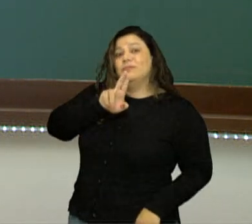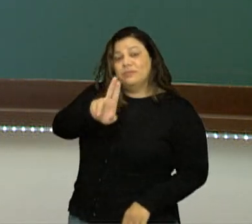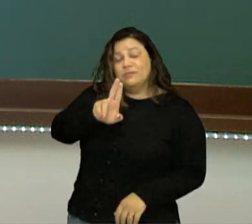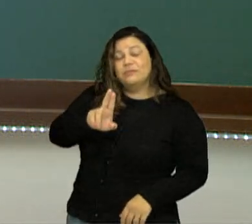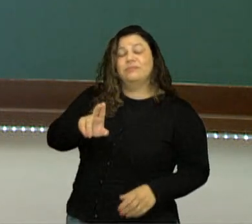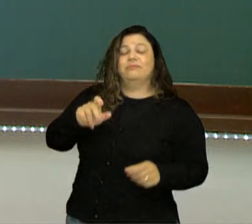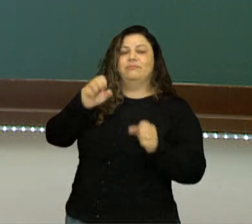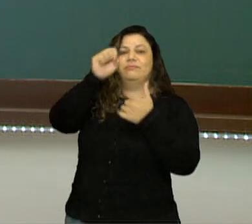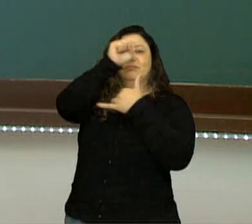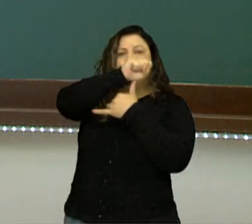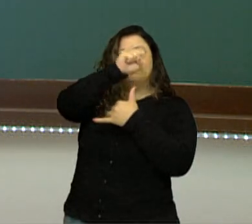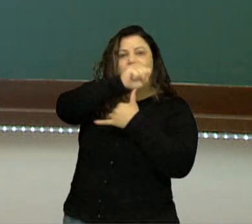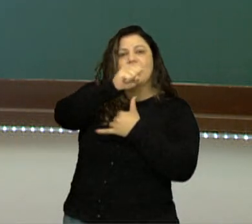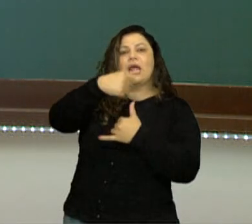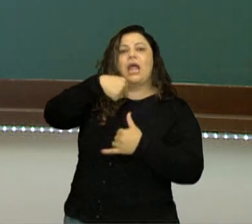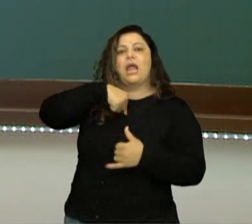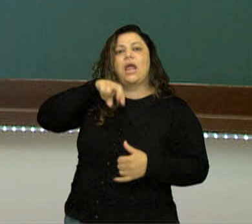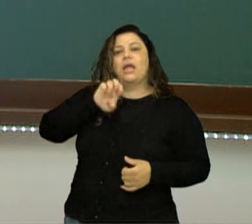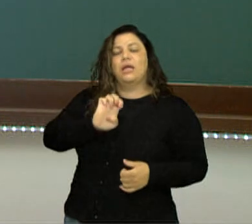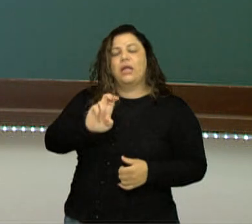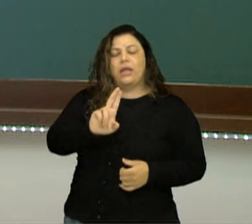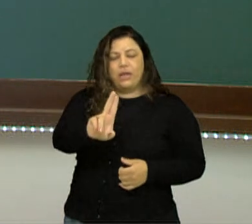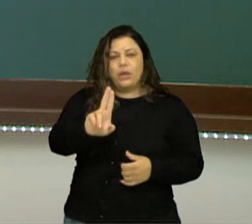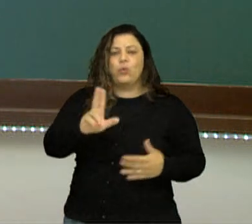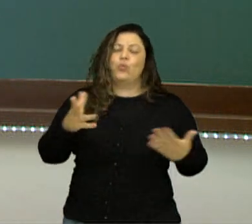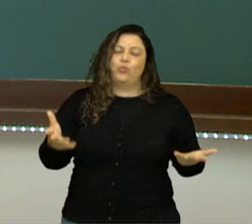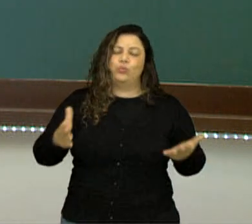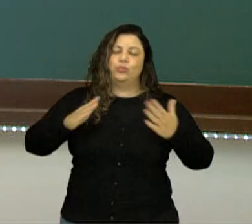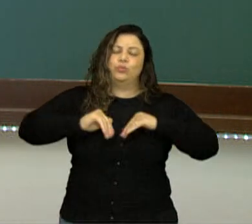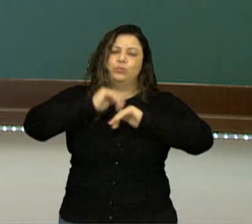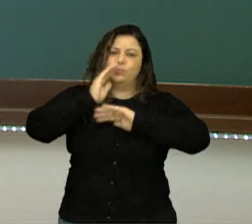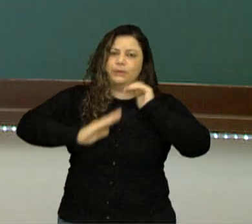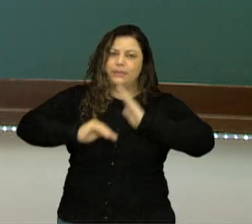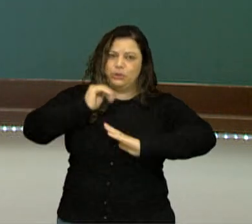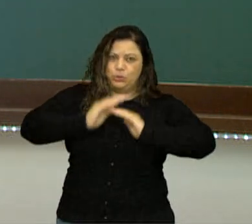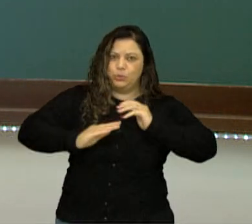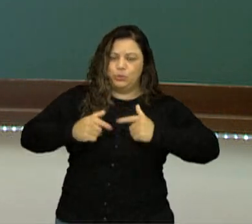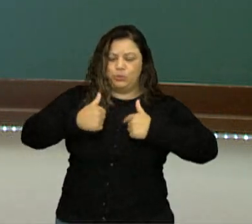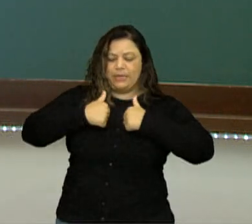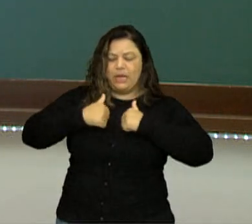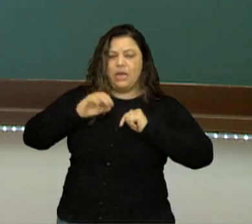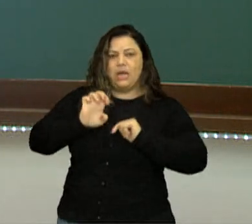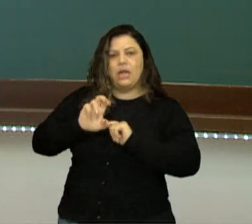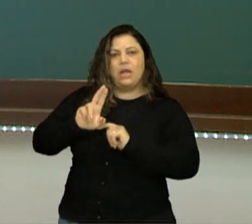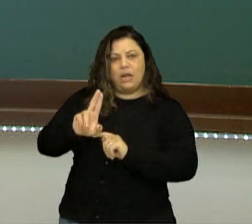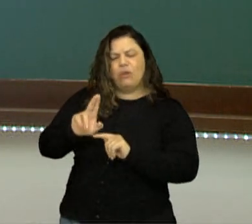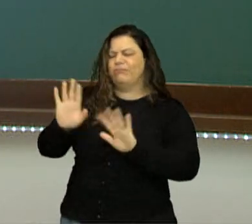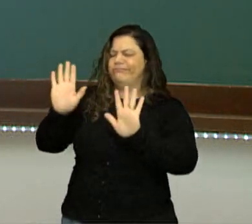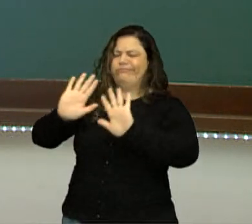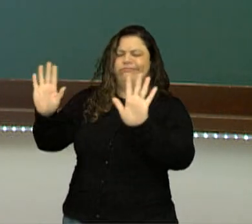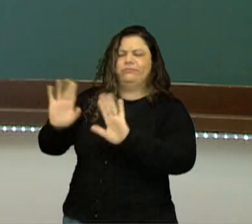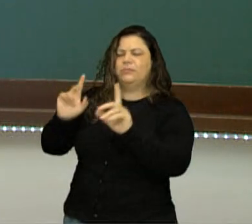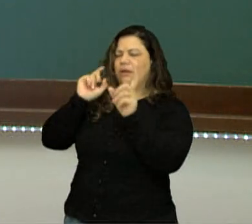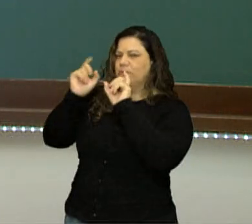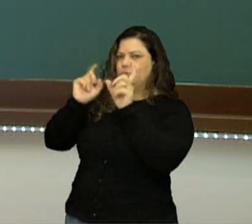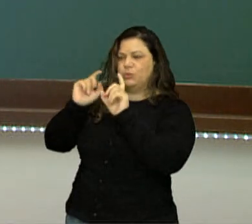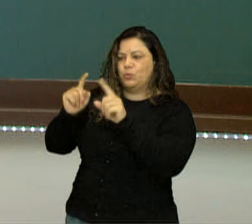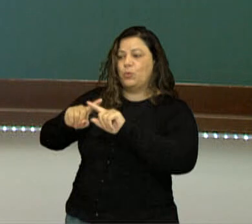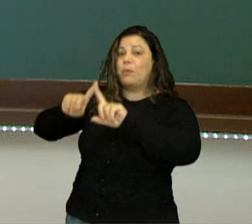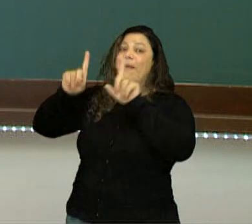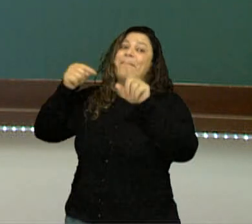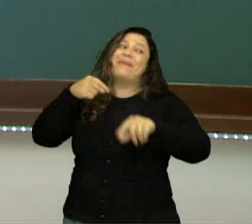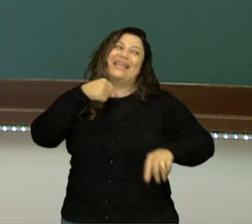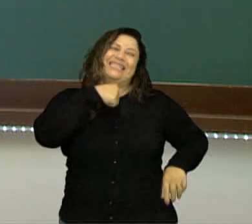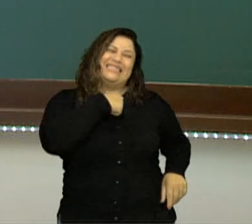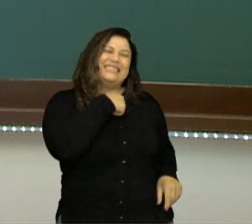sujeito? Eu. Então, nós temos voz ativa. Sujeito pratica a ação. Não se preocupe. Mas eu